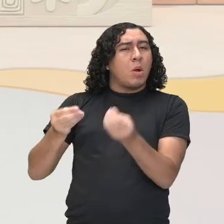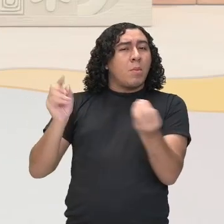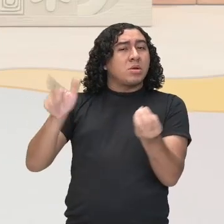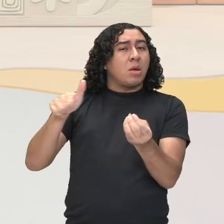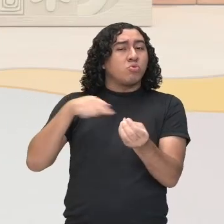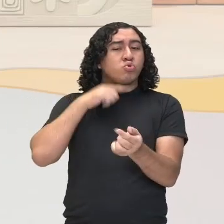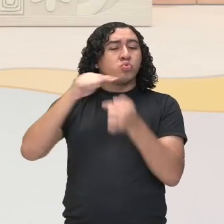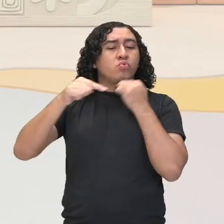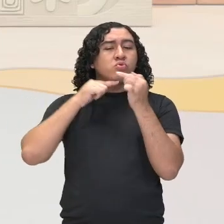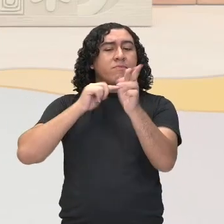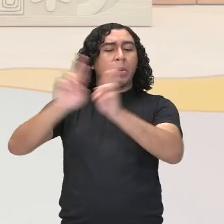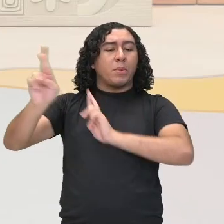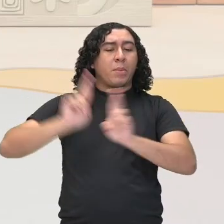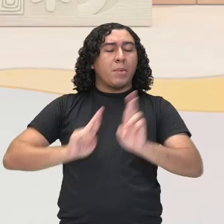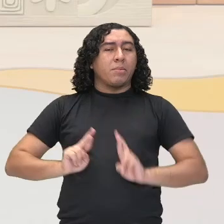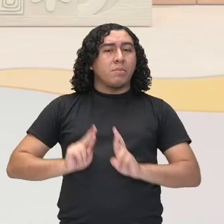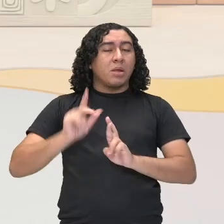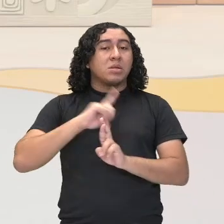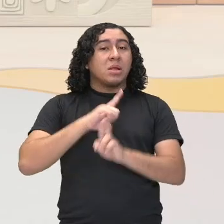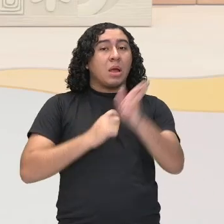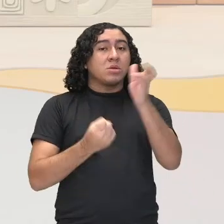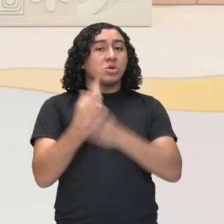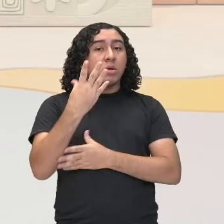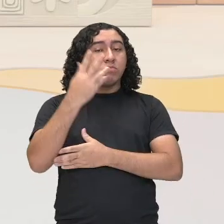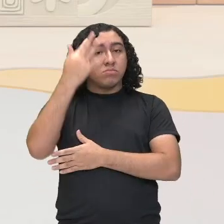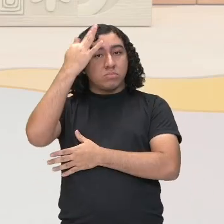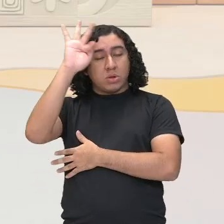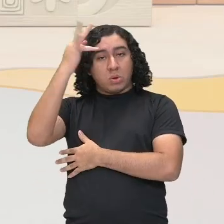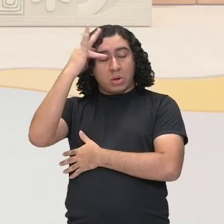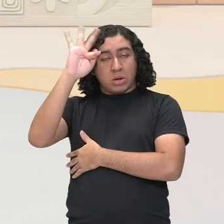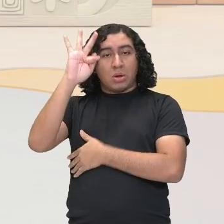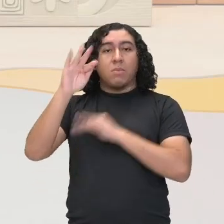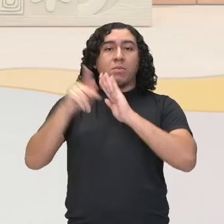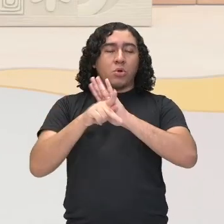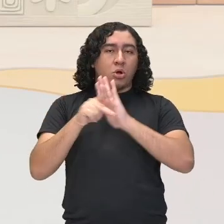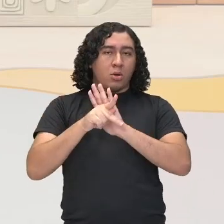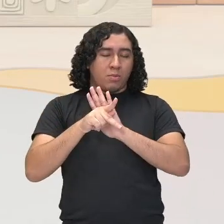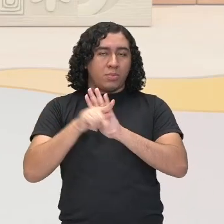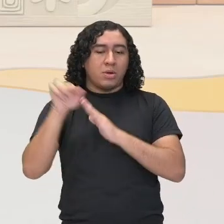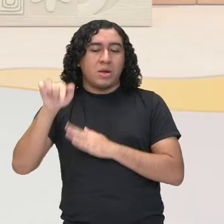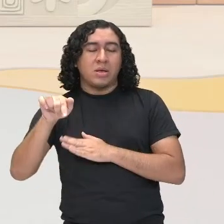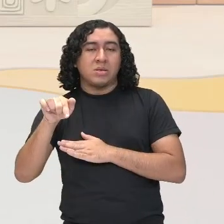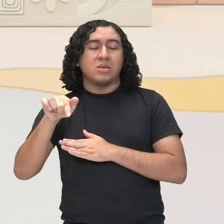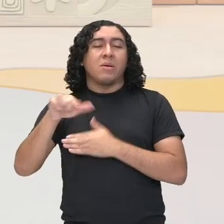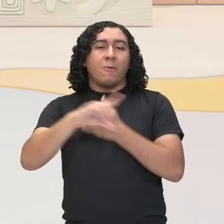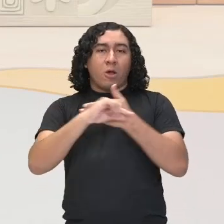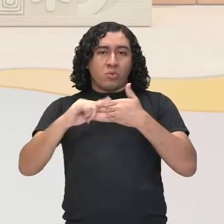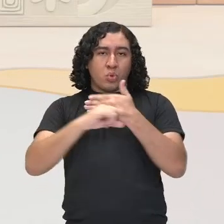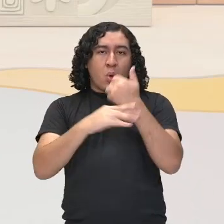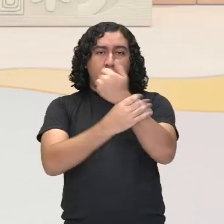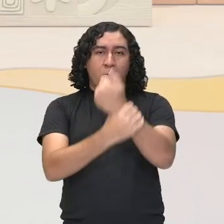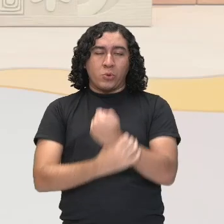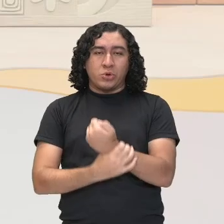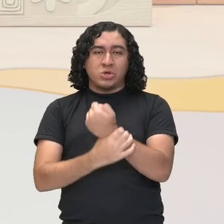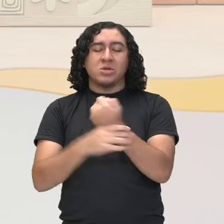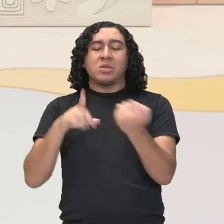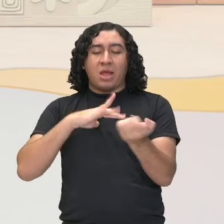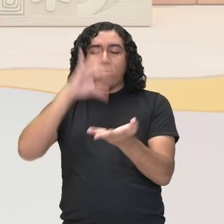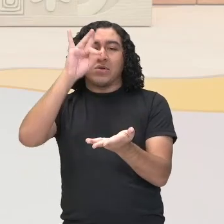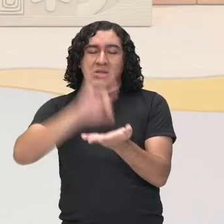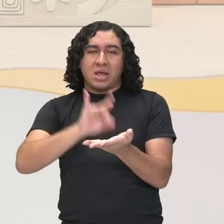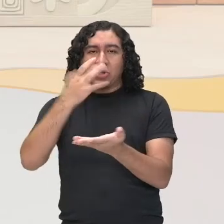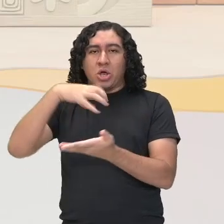esses questionamentos, surgiram as teorias dos teóricos ali absolutistas para confirmar o poder